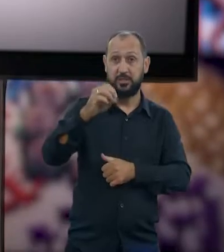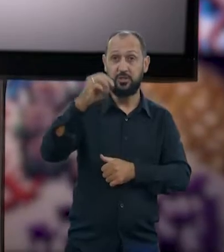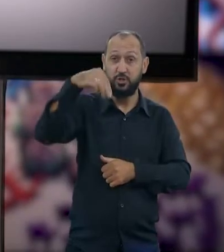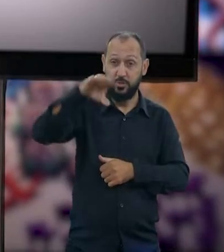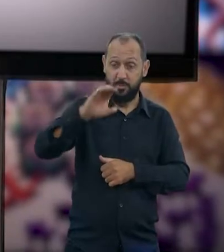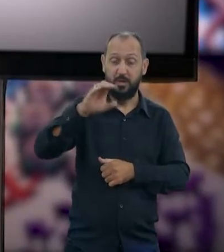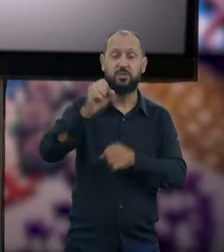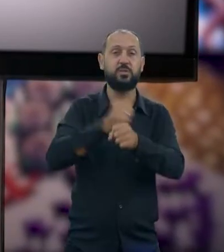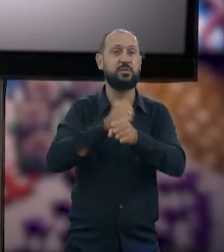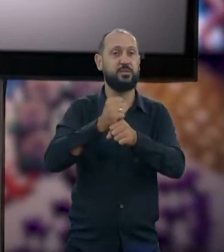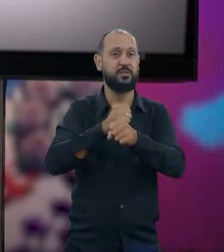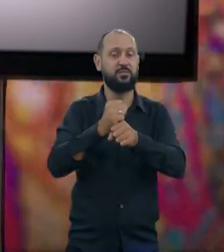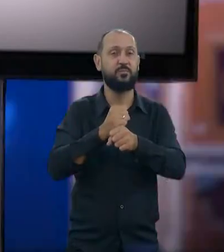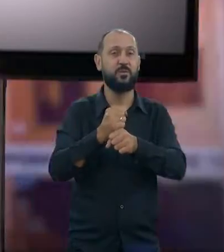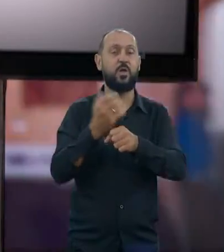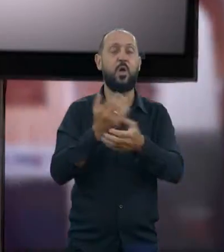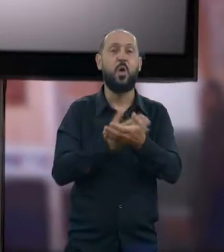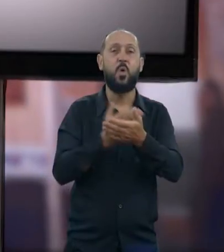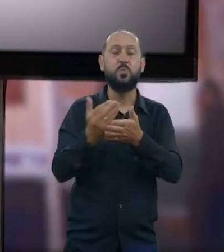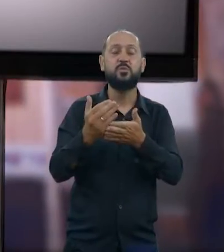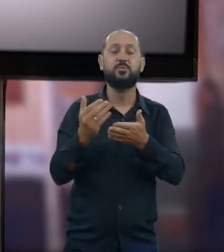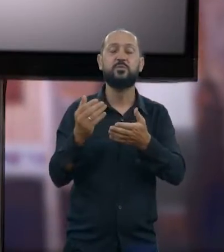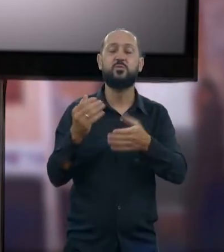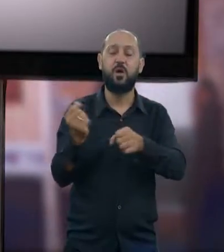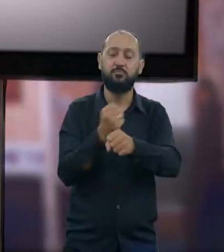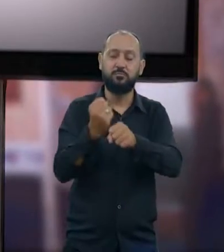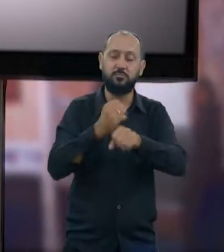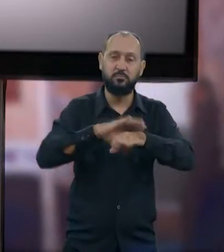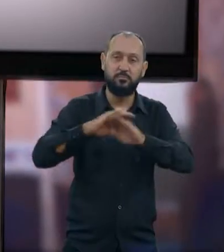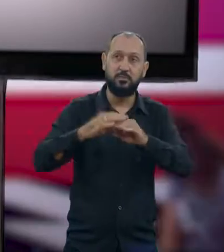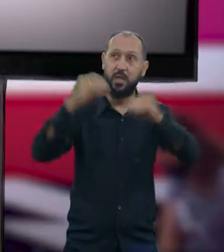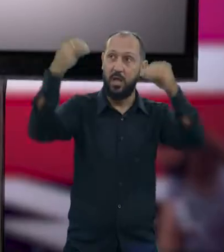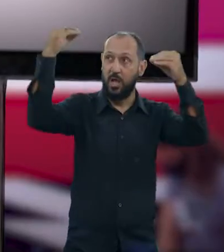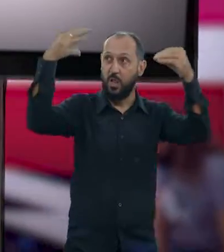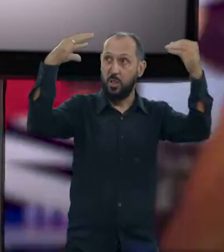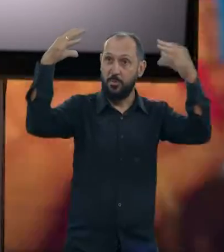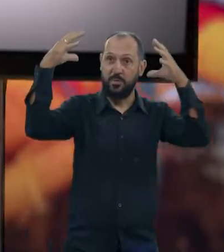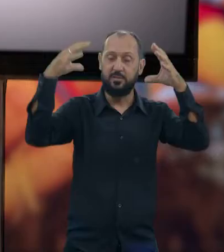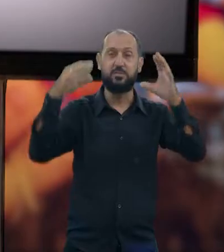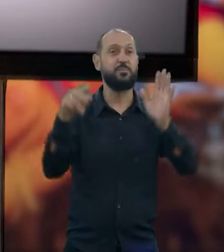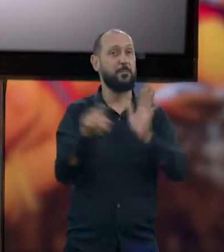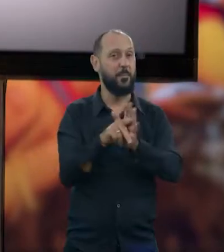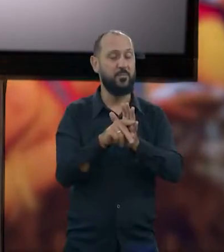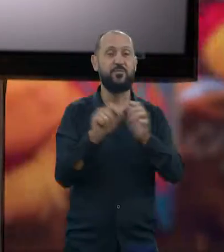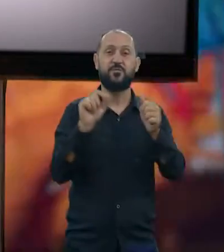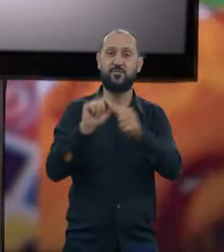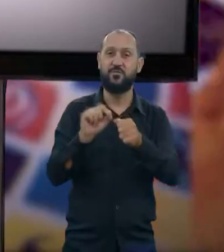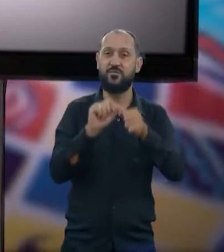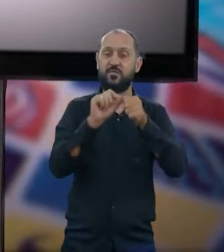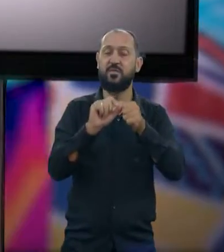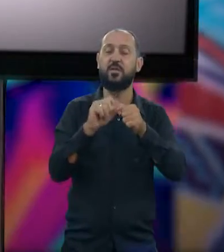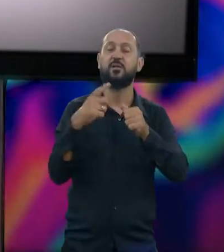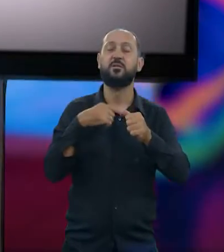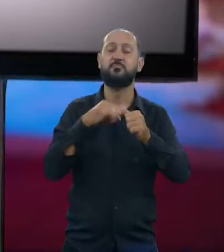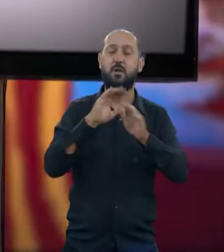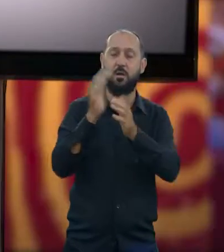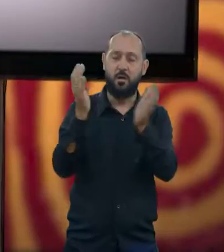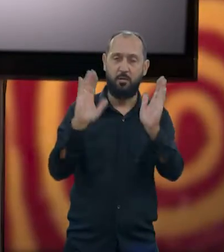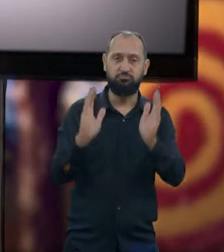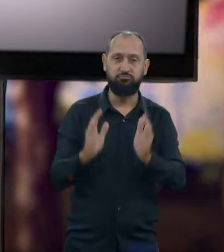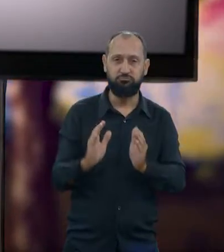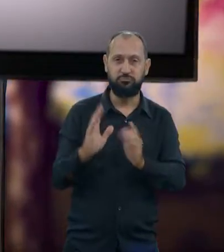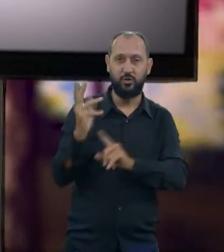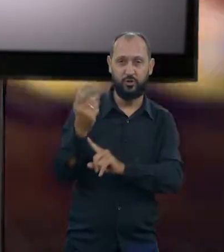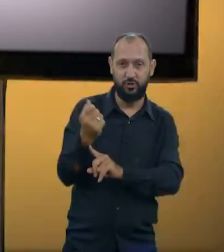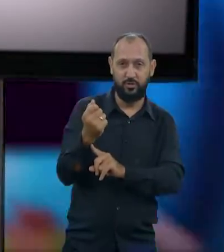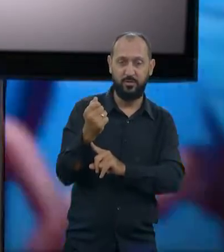março deste ano, a estátua ganhou revitalização e nova iluminação cênica, realizadas pelo artista